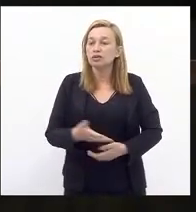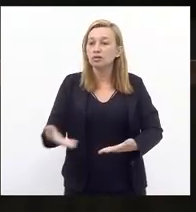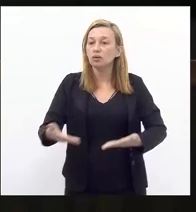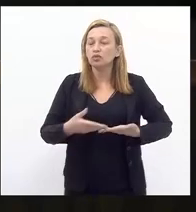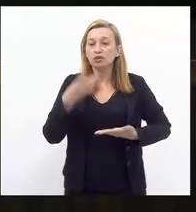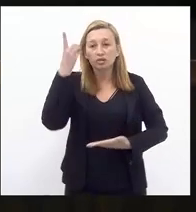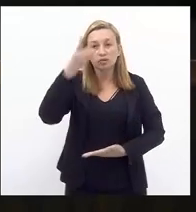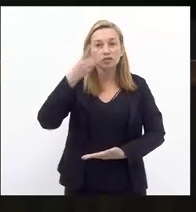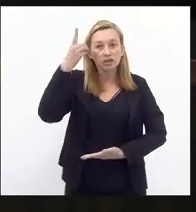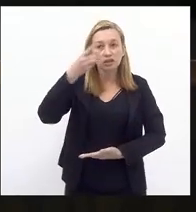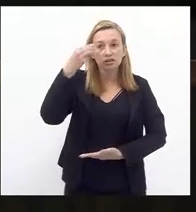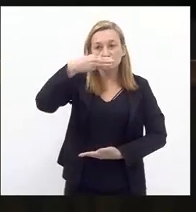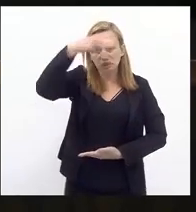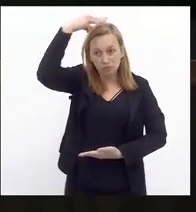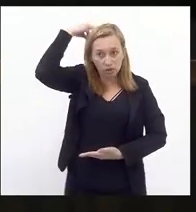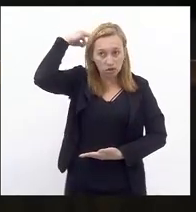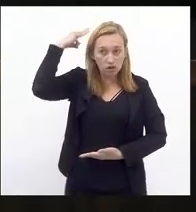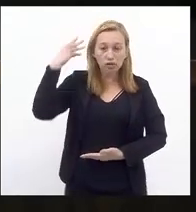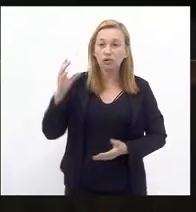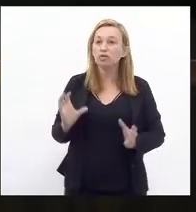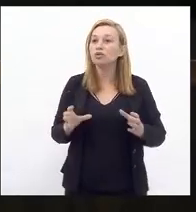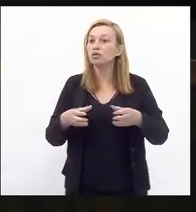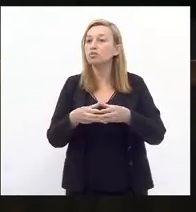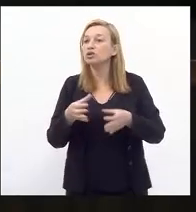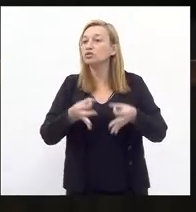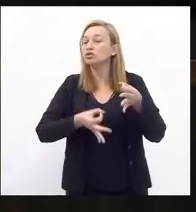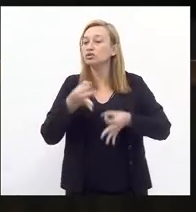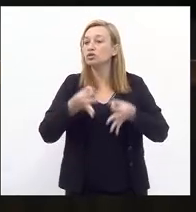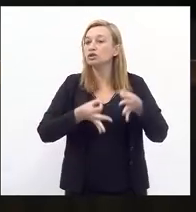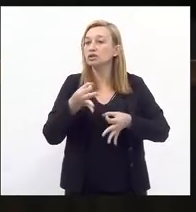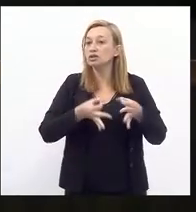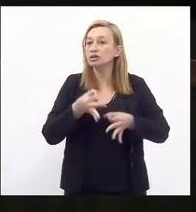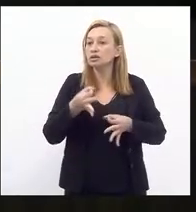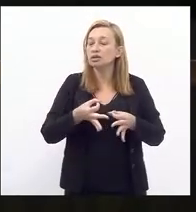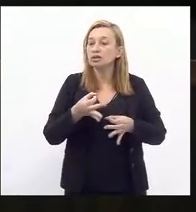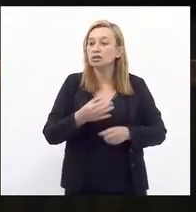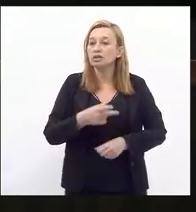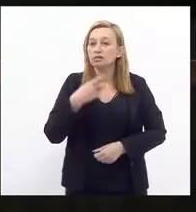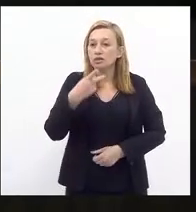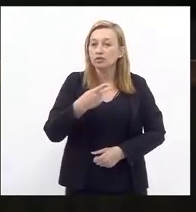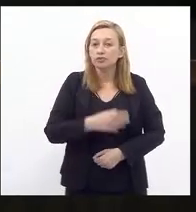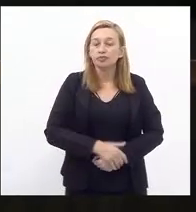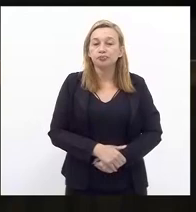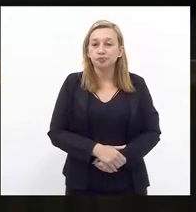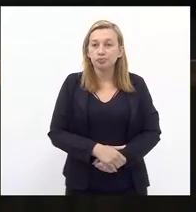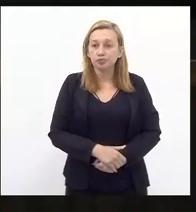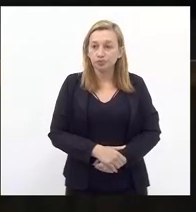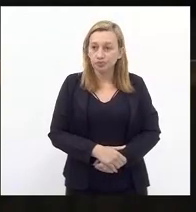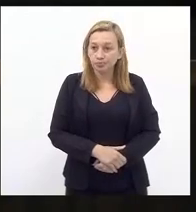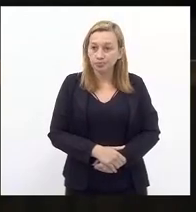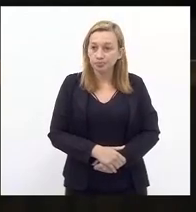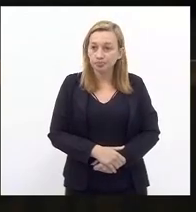convida o deputado Márcio Pacheco pela comissão de concessão justiça para dar o parecer